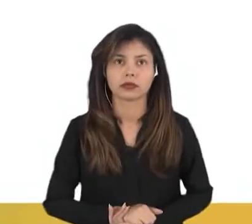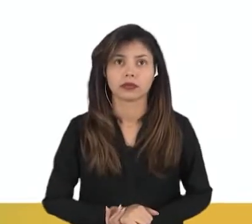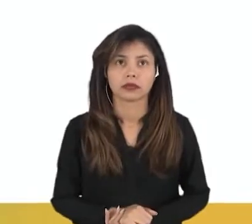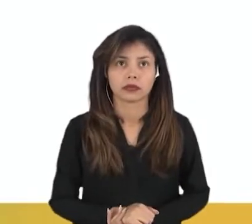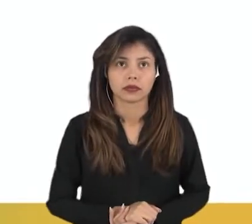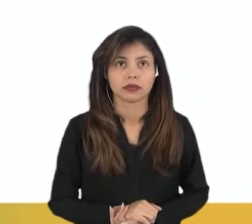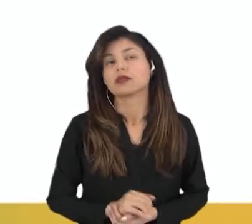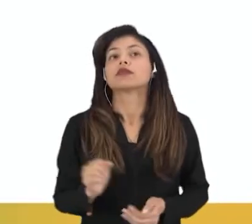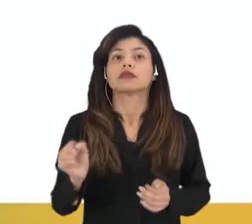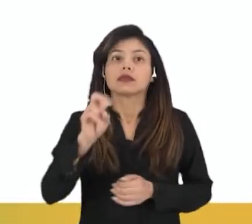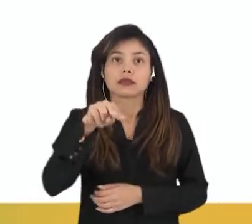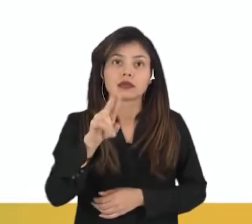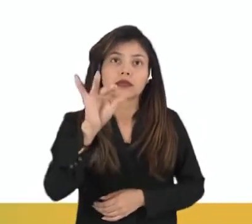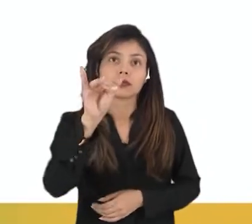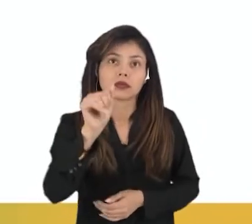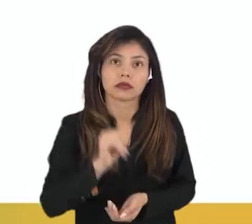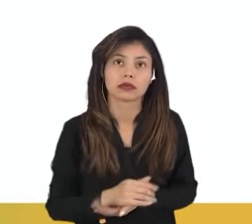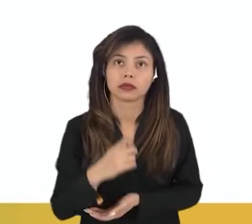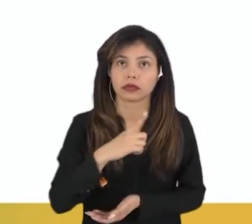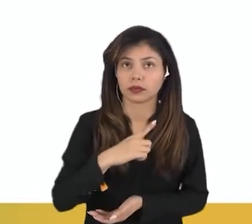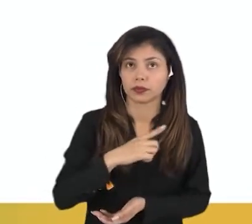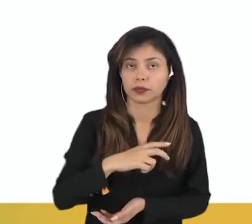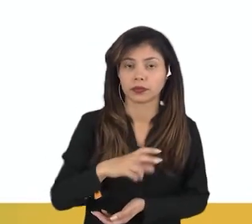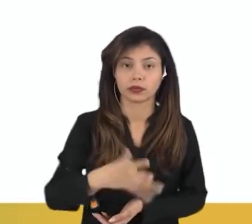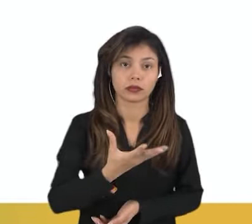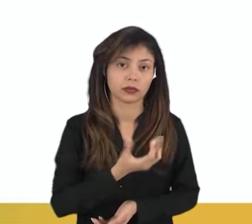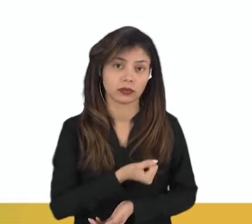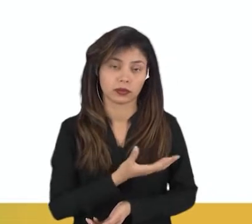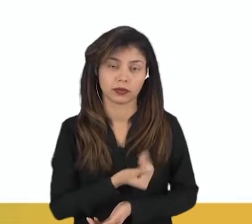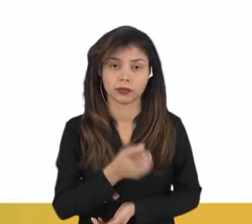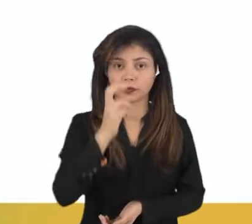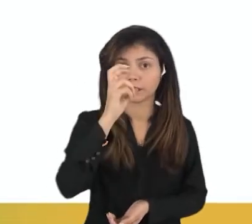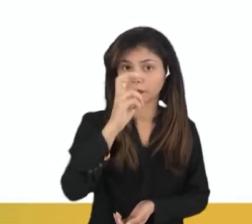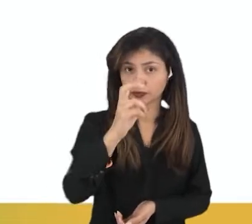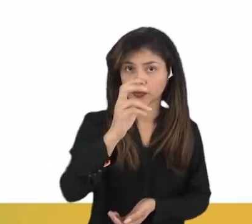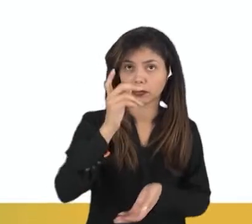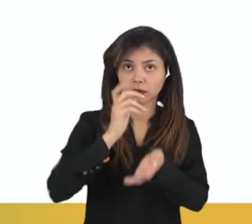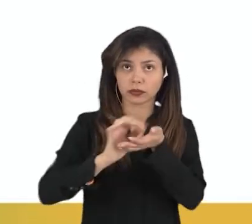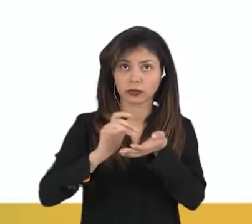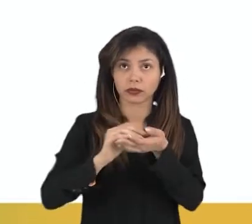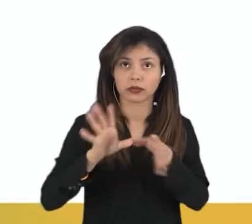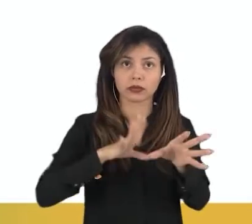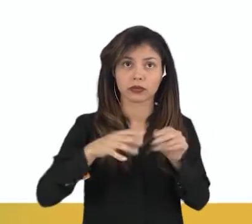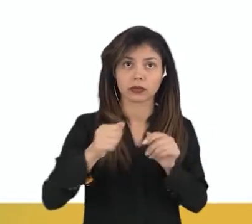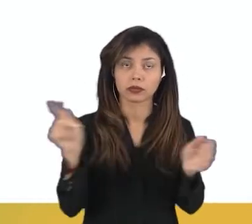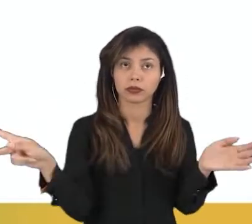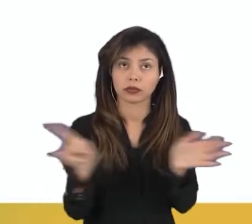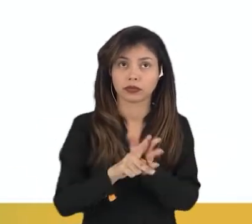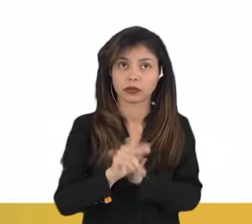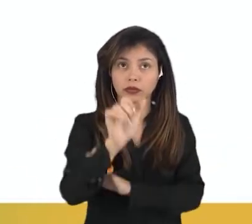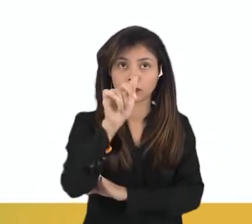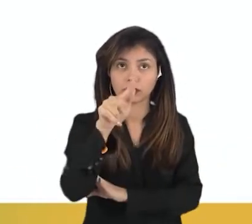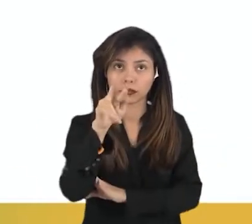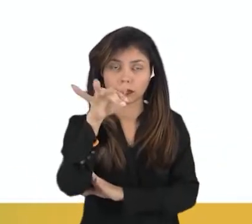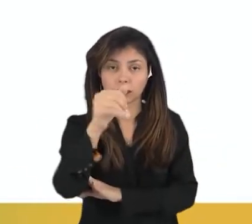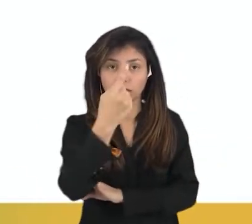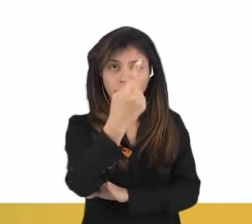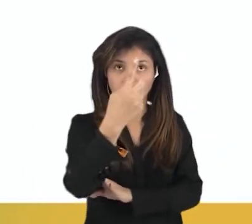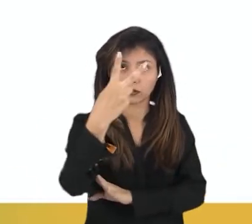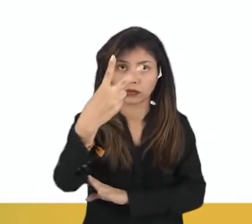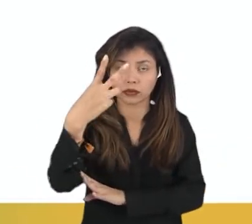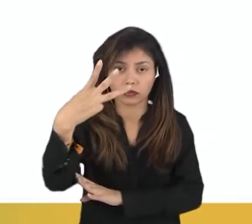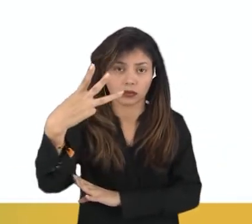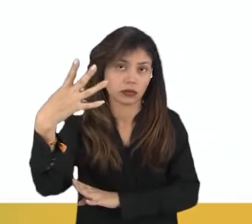2. Uma urna, ela contém números de 5 dígitos, formados pelos algarismos 1,